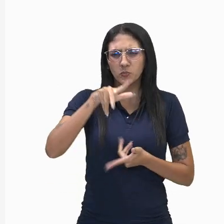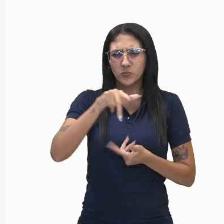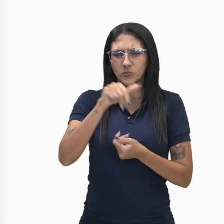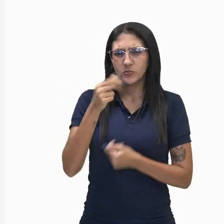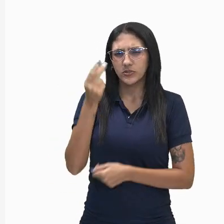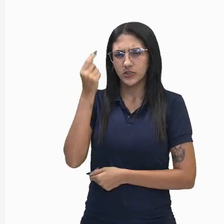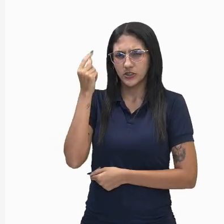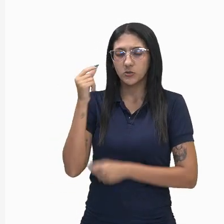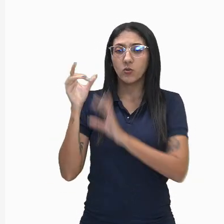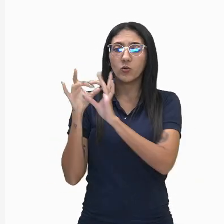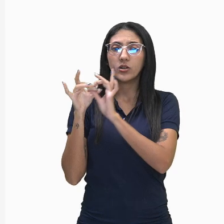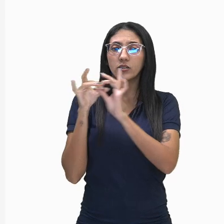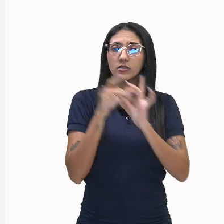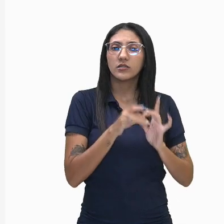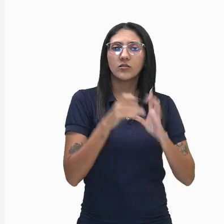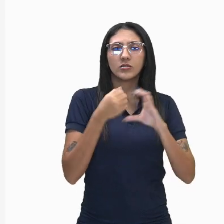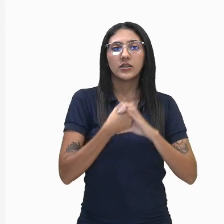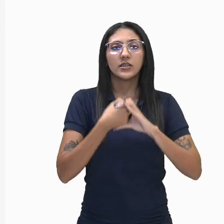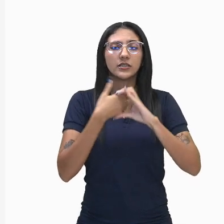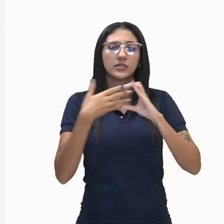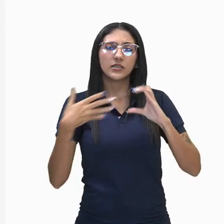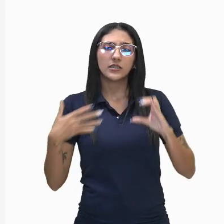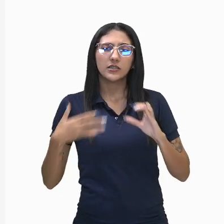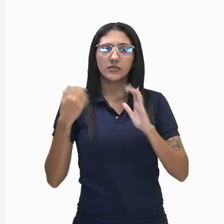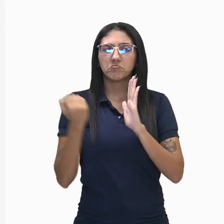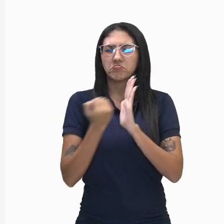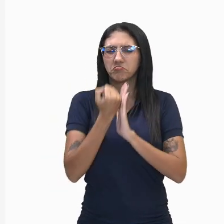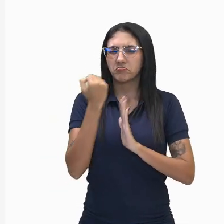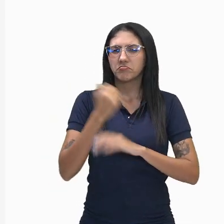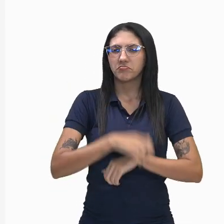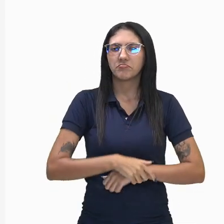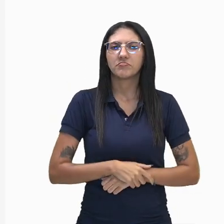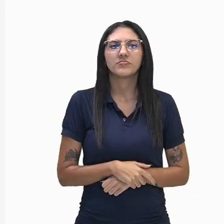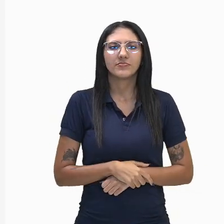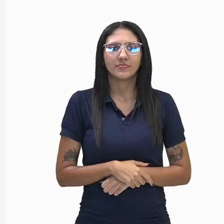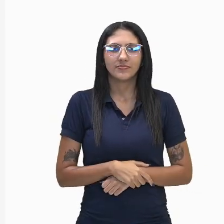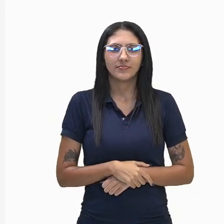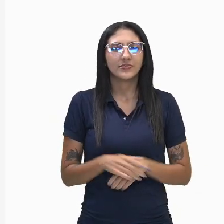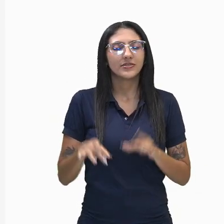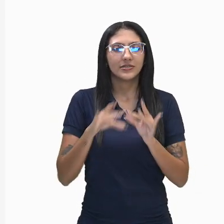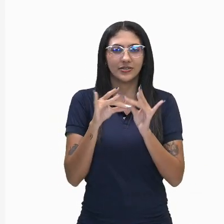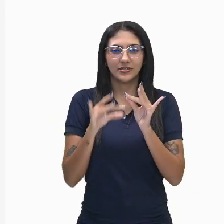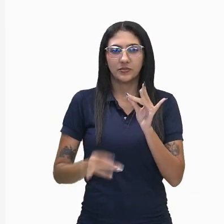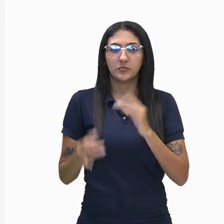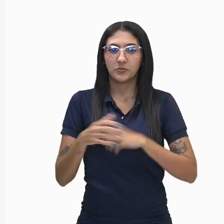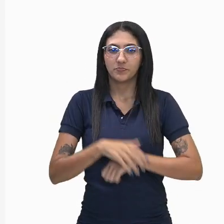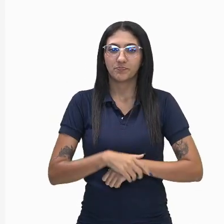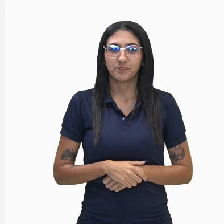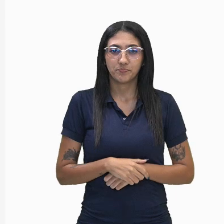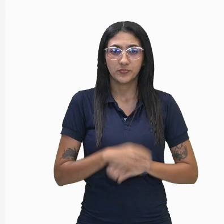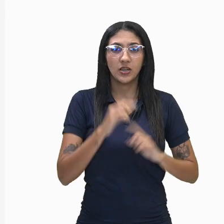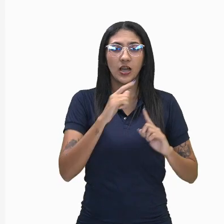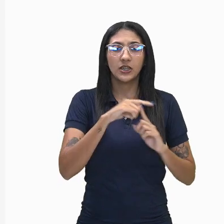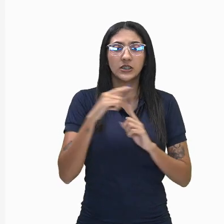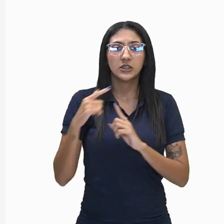antigos, conexões, contrastes e legados duradouros. Detalhamento: formas